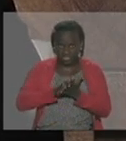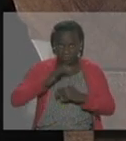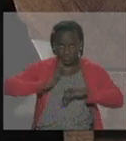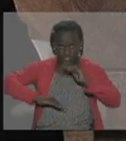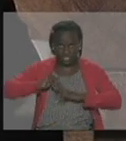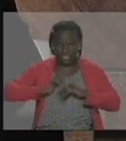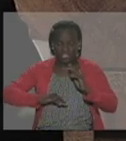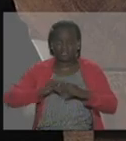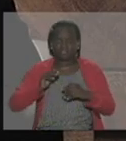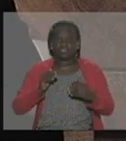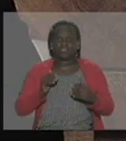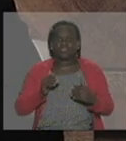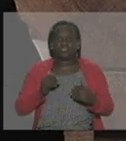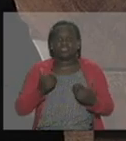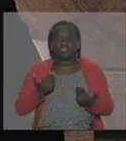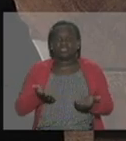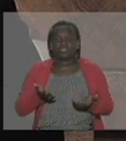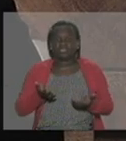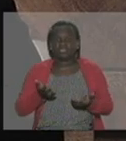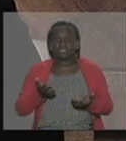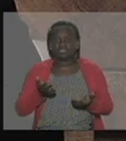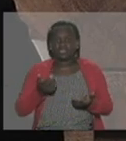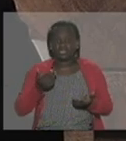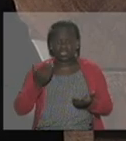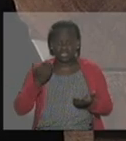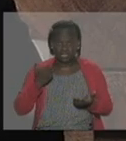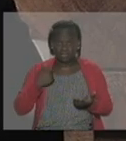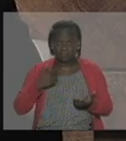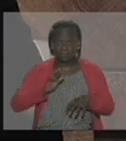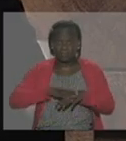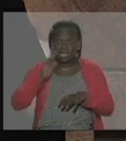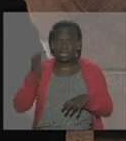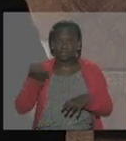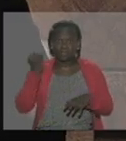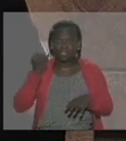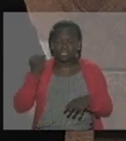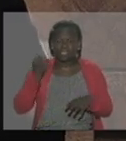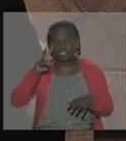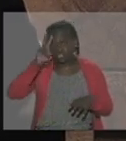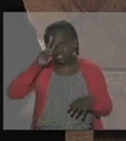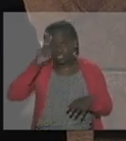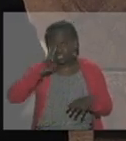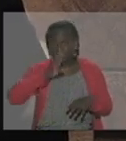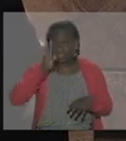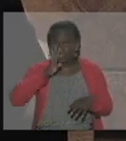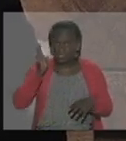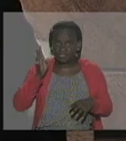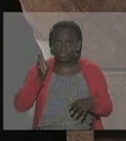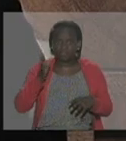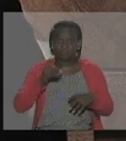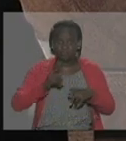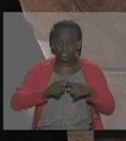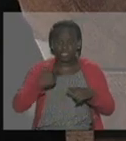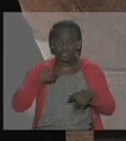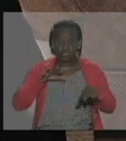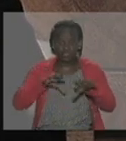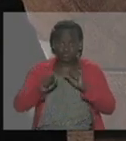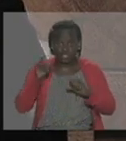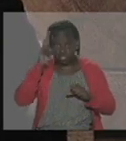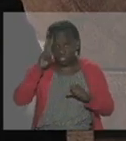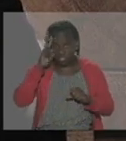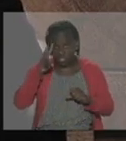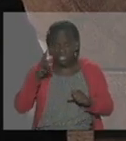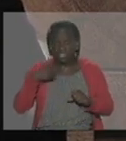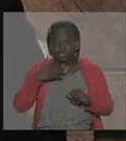Editora profissional foi eu passar a valorizar muito mais a ficção do que eu valorizava pela minha